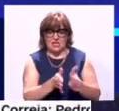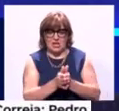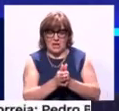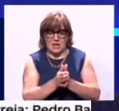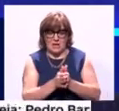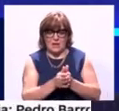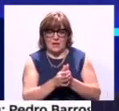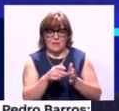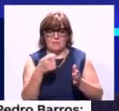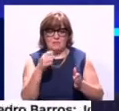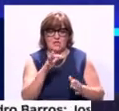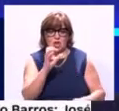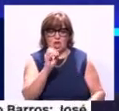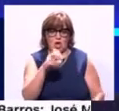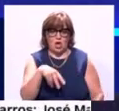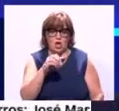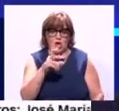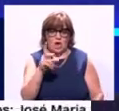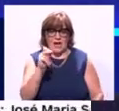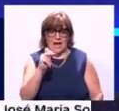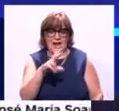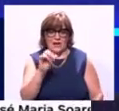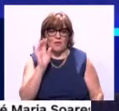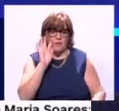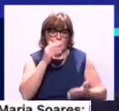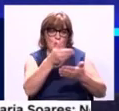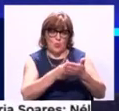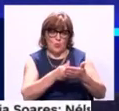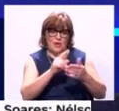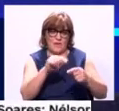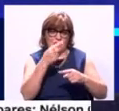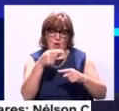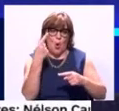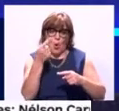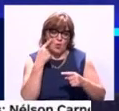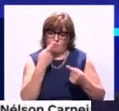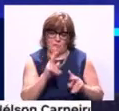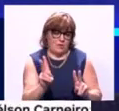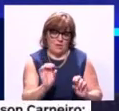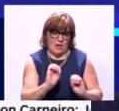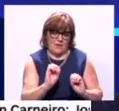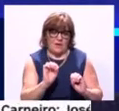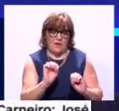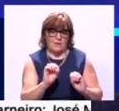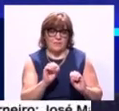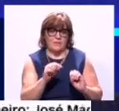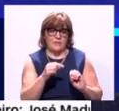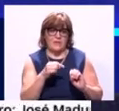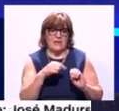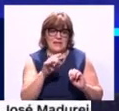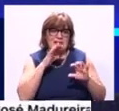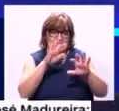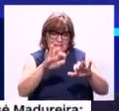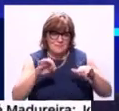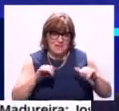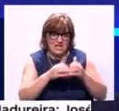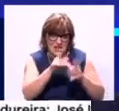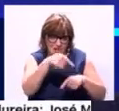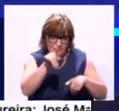e Presidentes Honorários. Eu vi o comunicado no dia a seguir. Esse vi. Os outros não vejo. Agora... Tem ido às Assembleias Gerais,